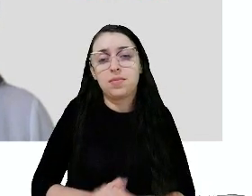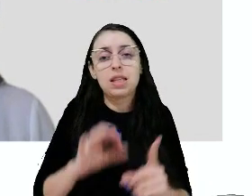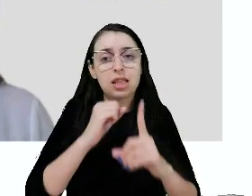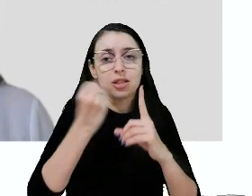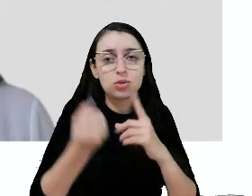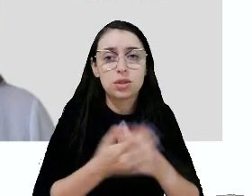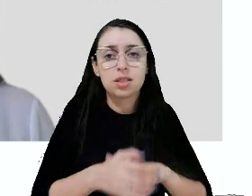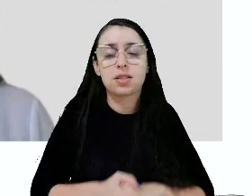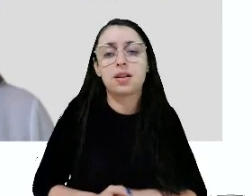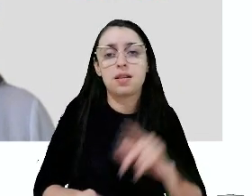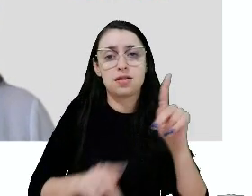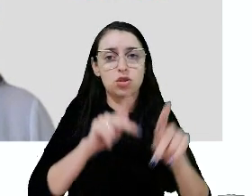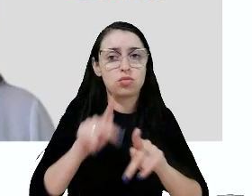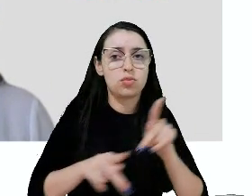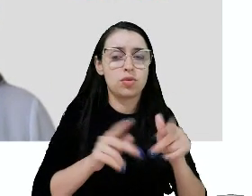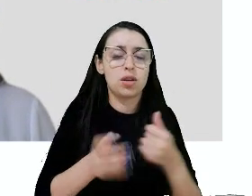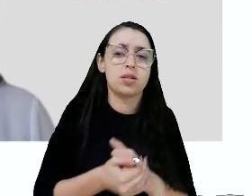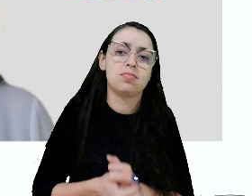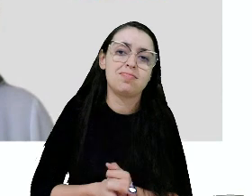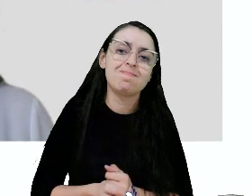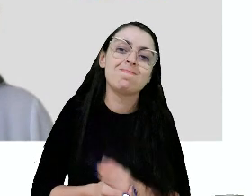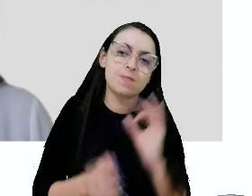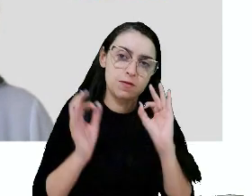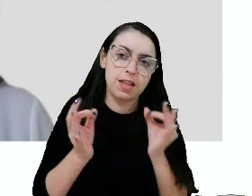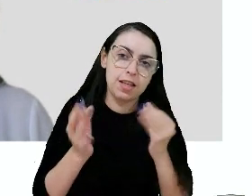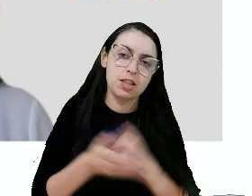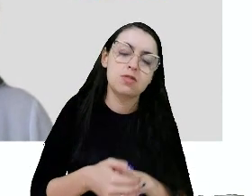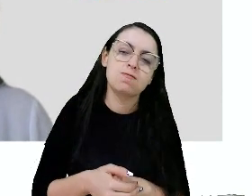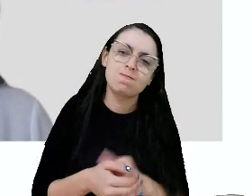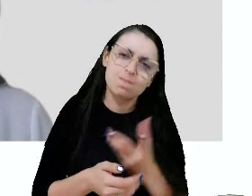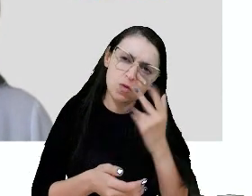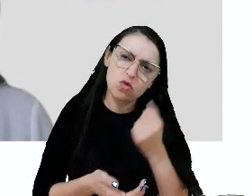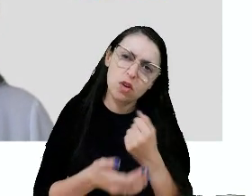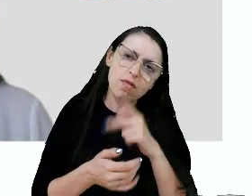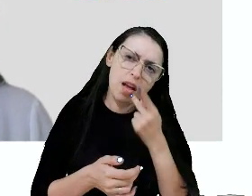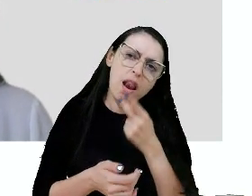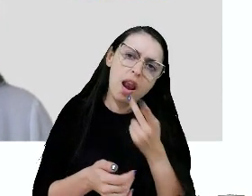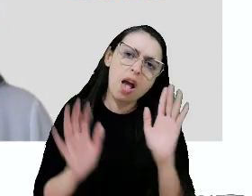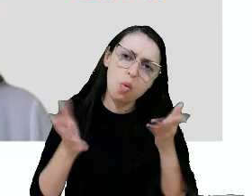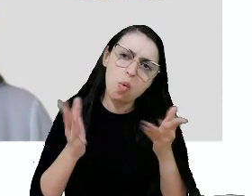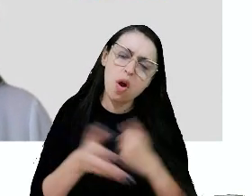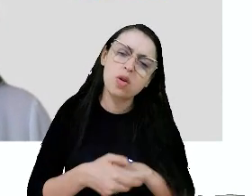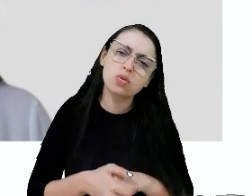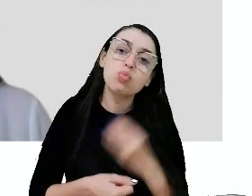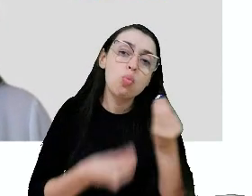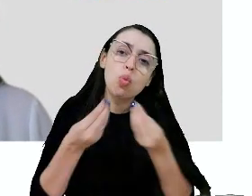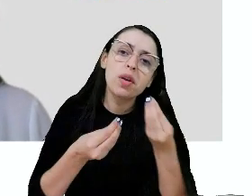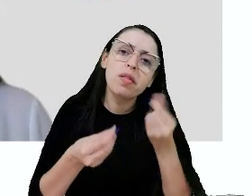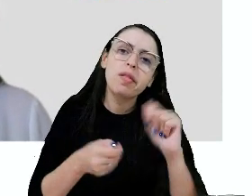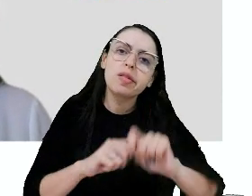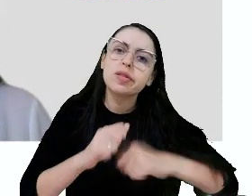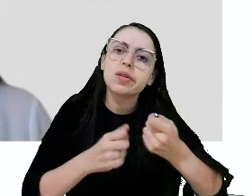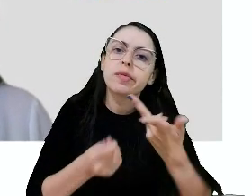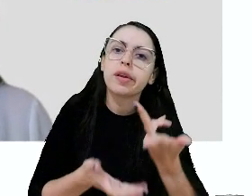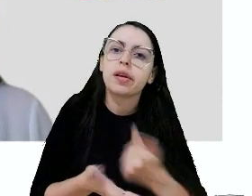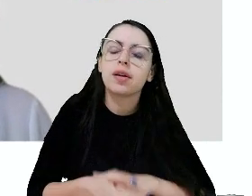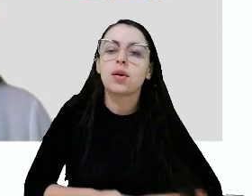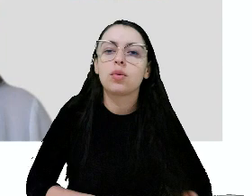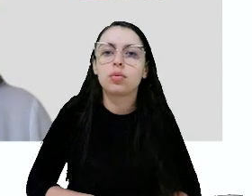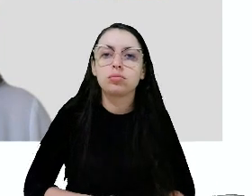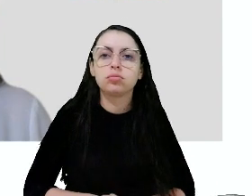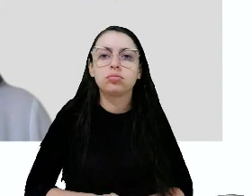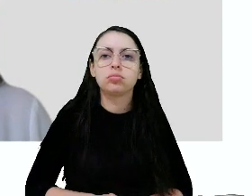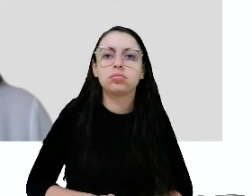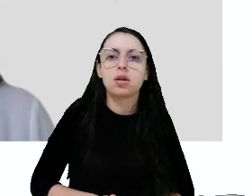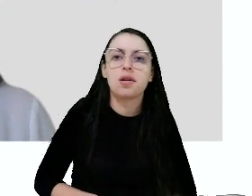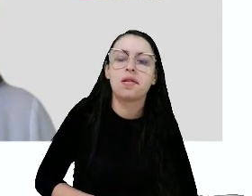nossa população, não é verdade? Então, eu fiquei e disse, eu vou trazer isso aqui hoje. O que significa, e eu não sei